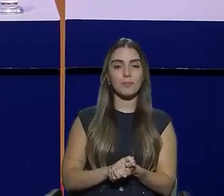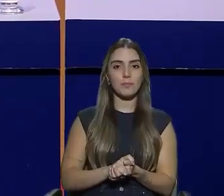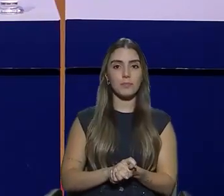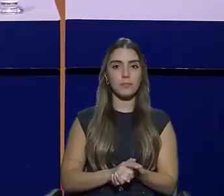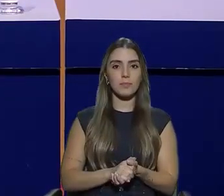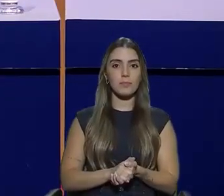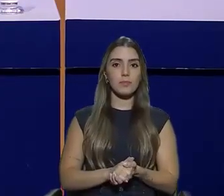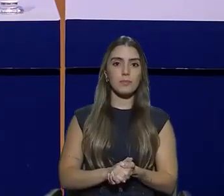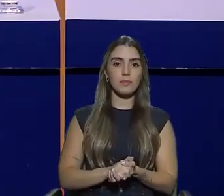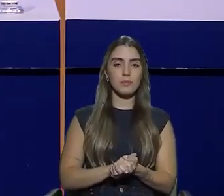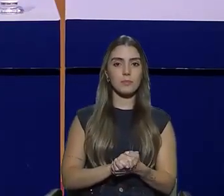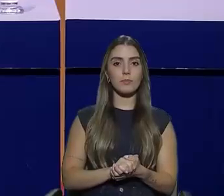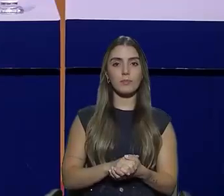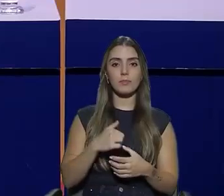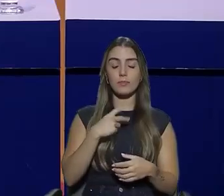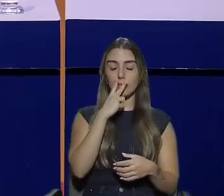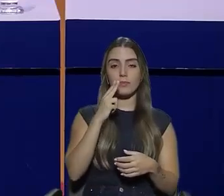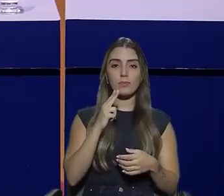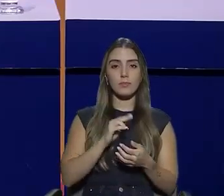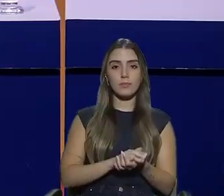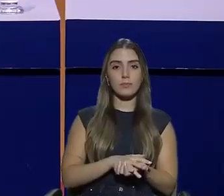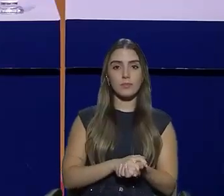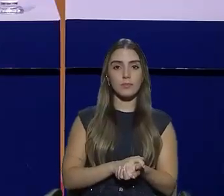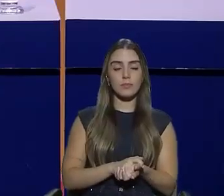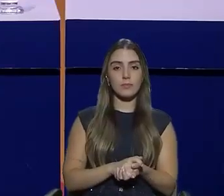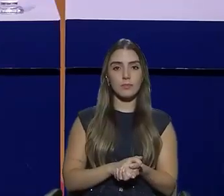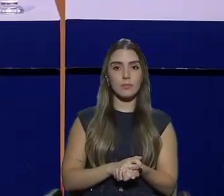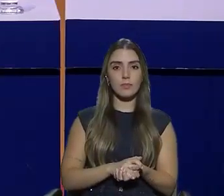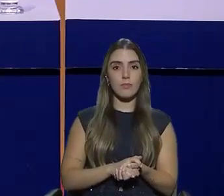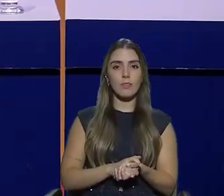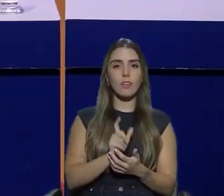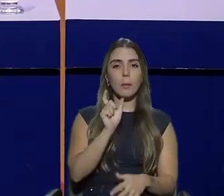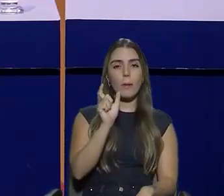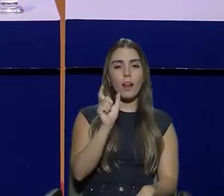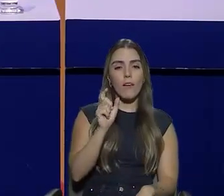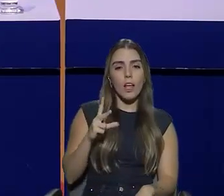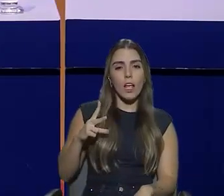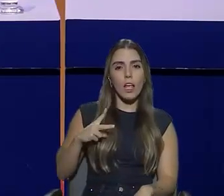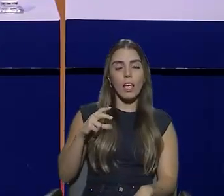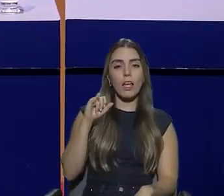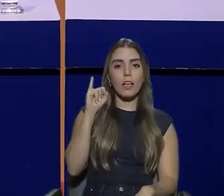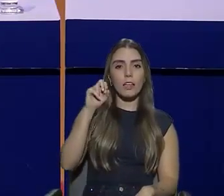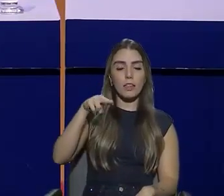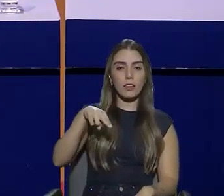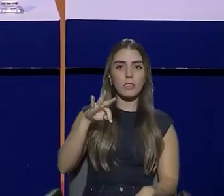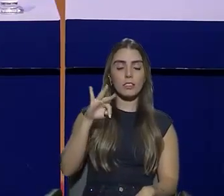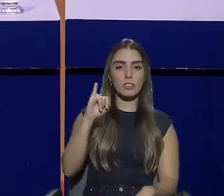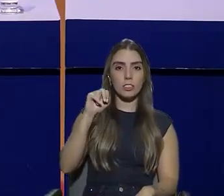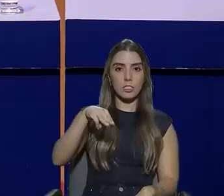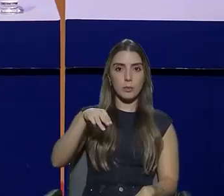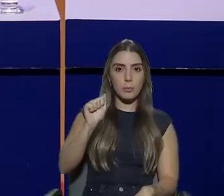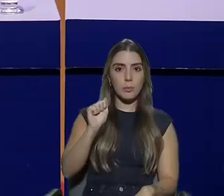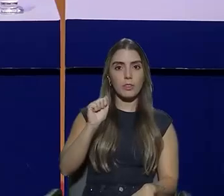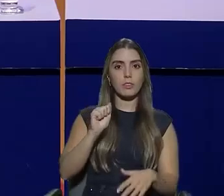Possui barba de mesmo tom. Ele traja camiseta de botões de mangas curtas de tom caqui. Leva no pescoço o crachá dos participantes do